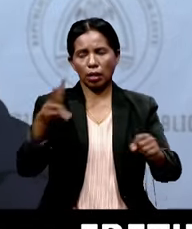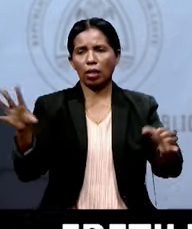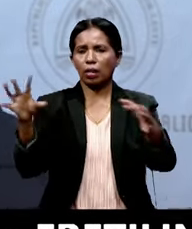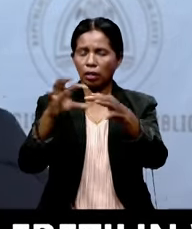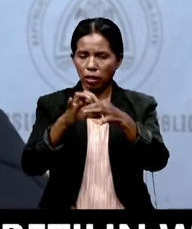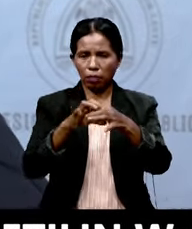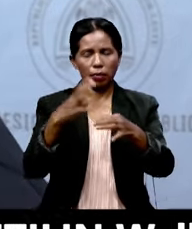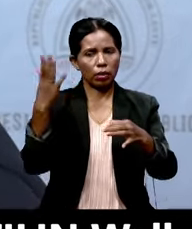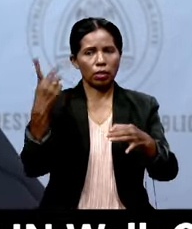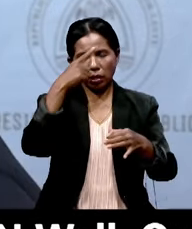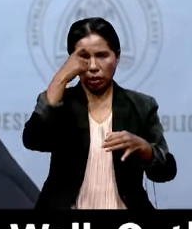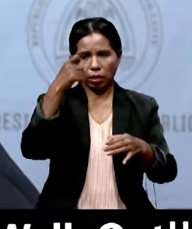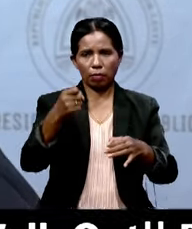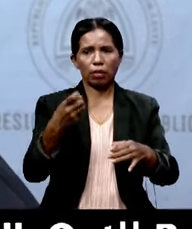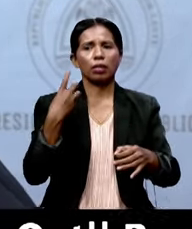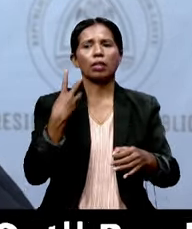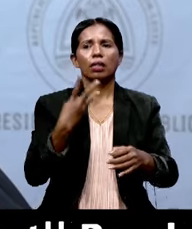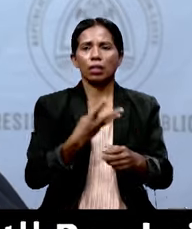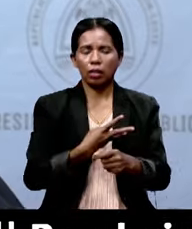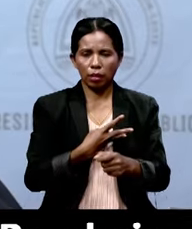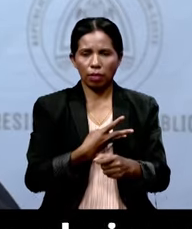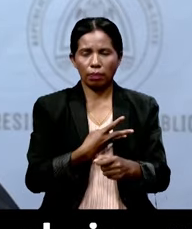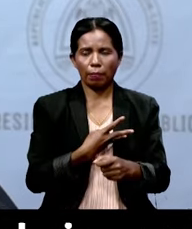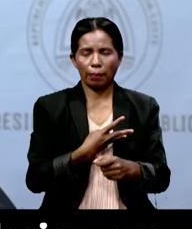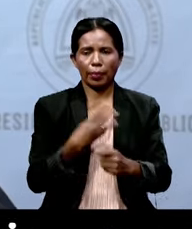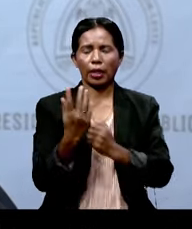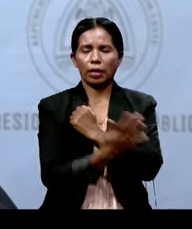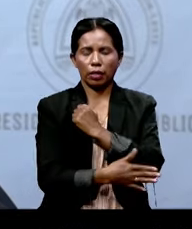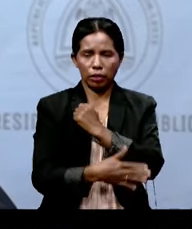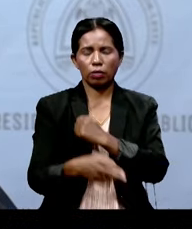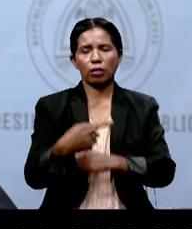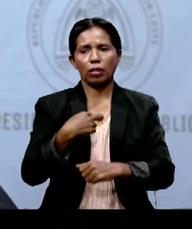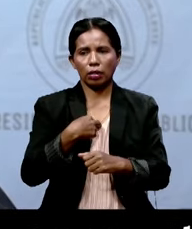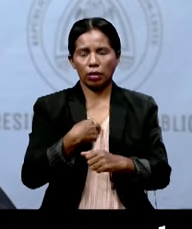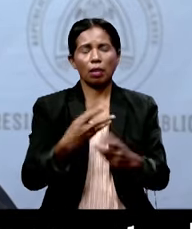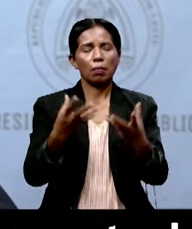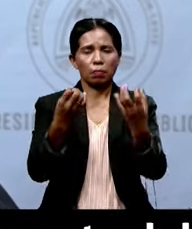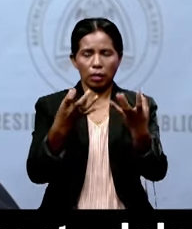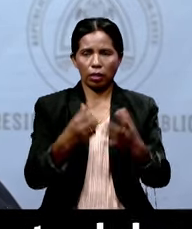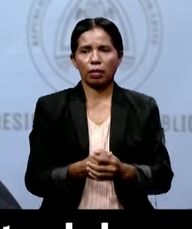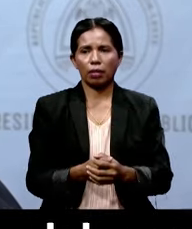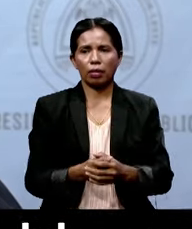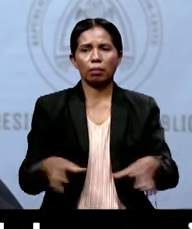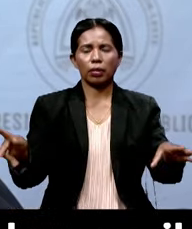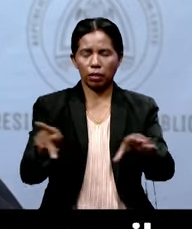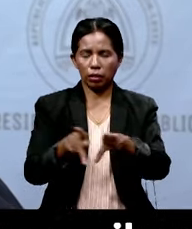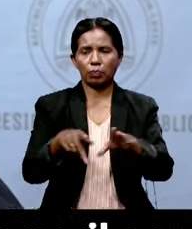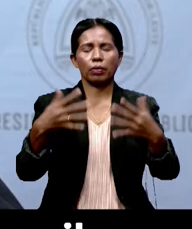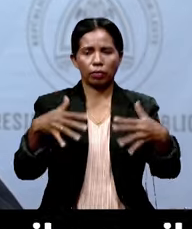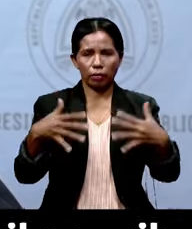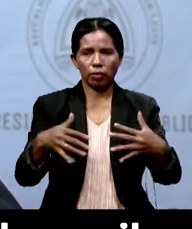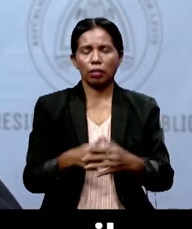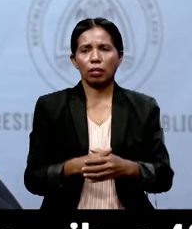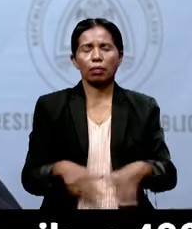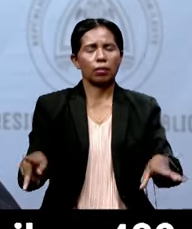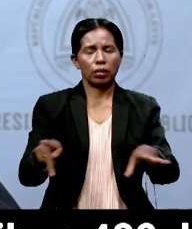novo. Também, e aí tem a Rain Rassigmos, Barak, bem participa em fundo. Quando ele